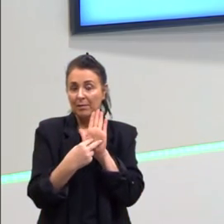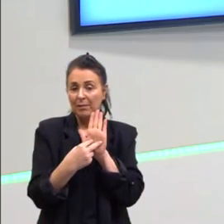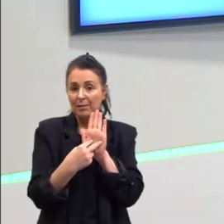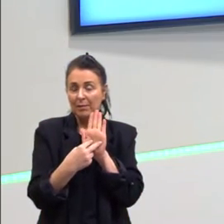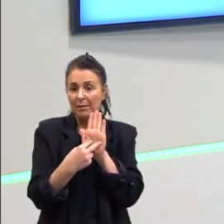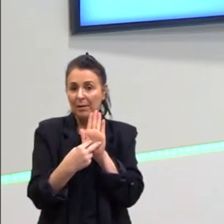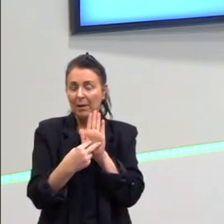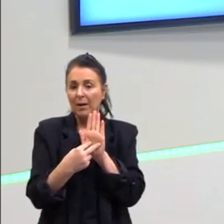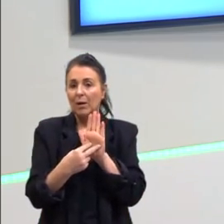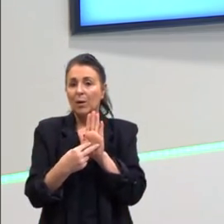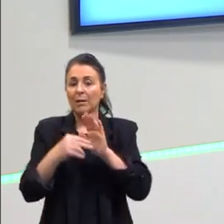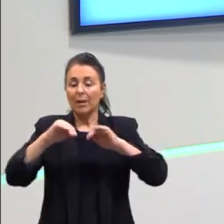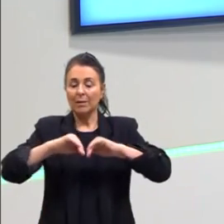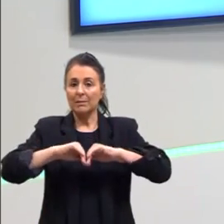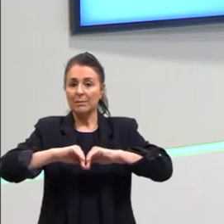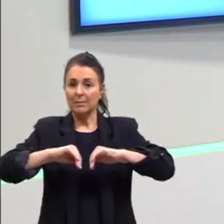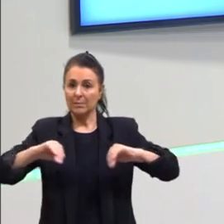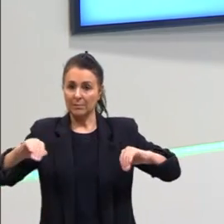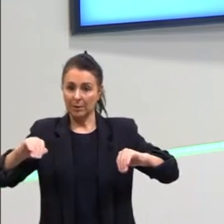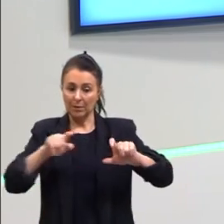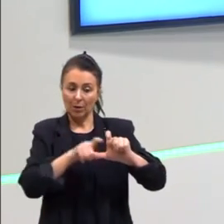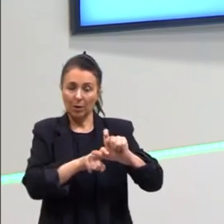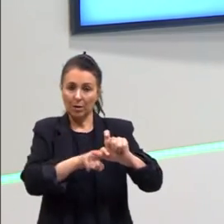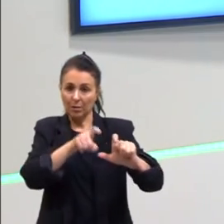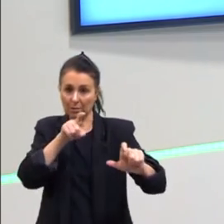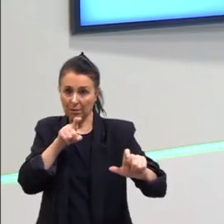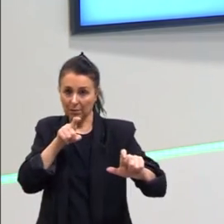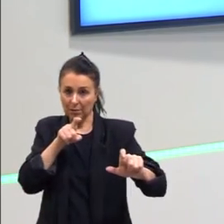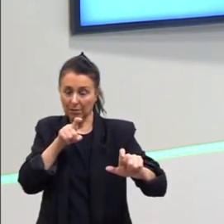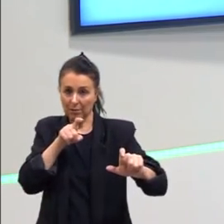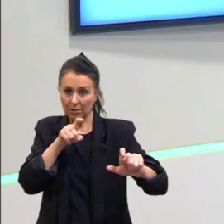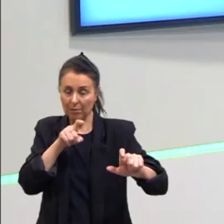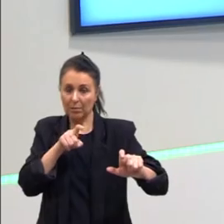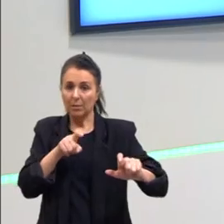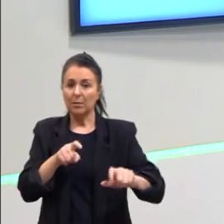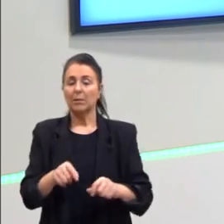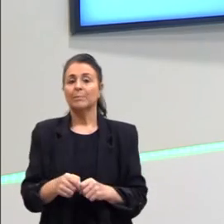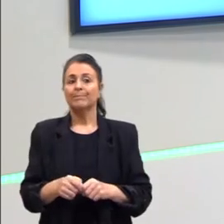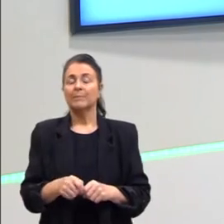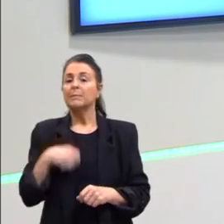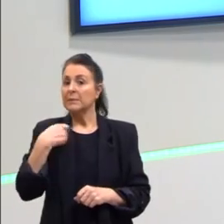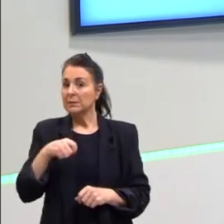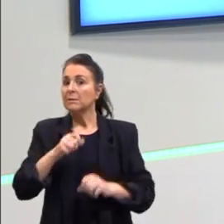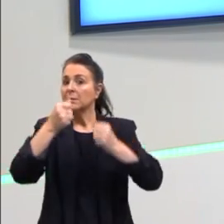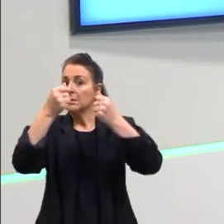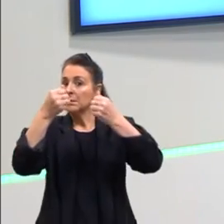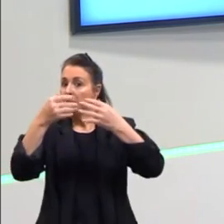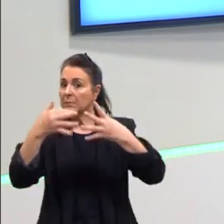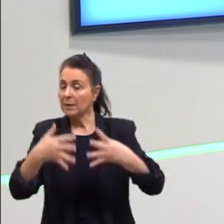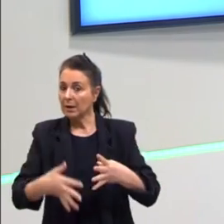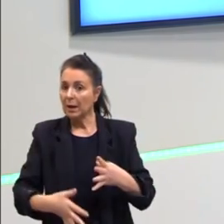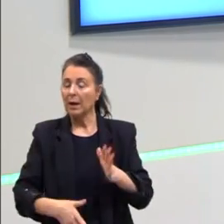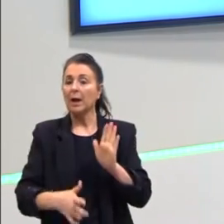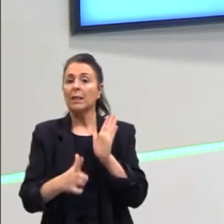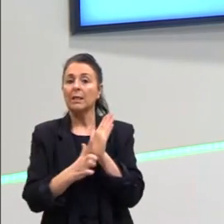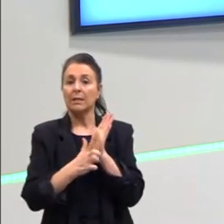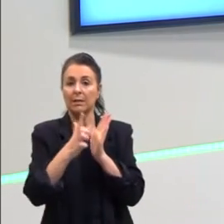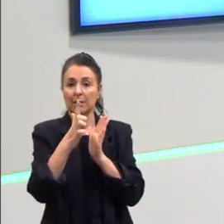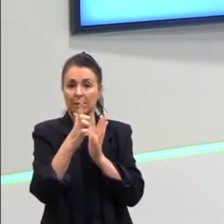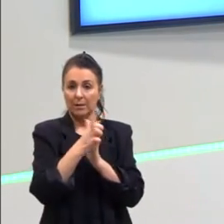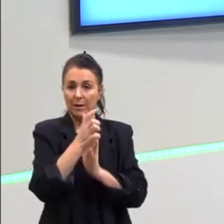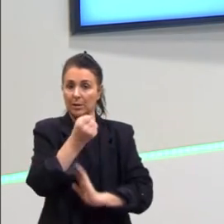na segregação independente né E a gente não pode deixar de falar na segunda lei de Mendel